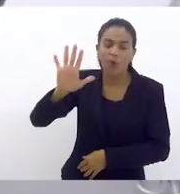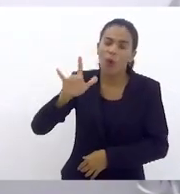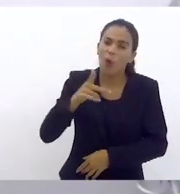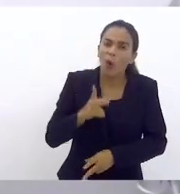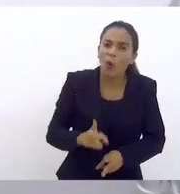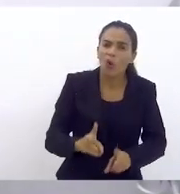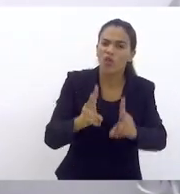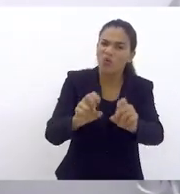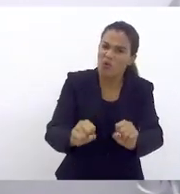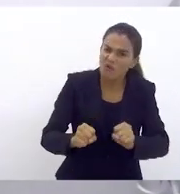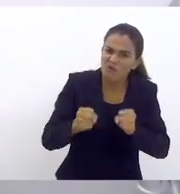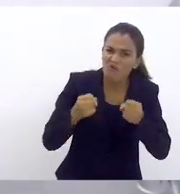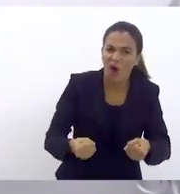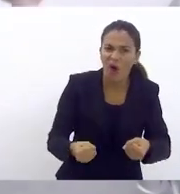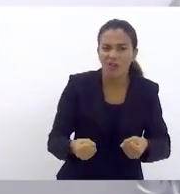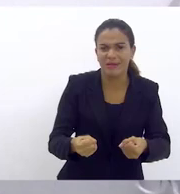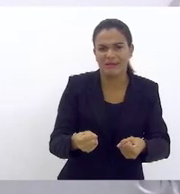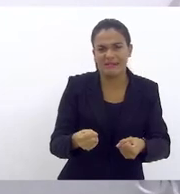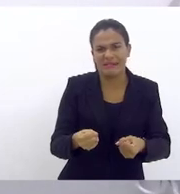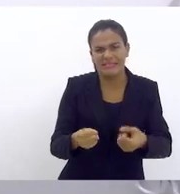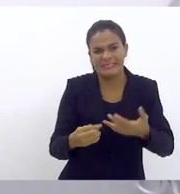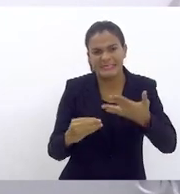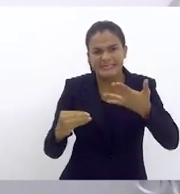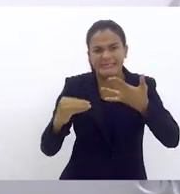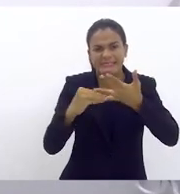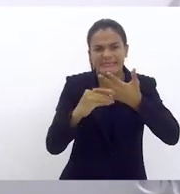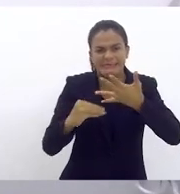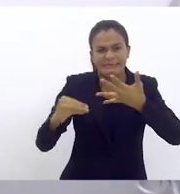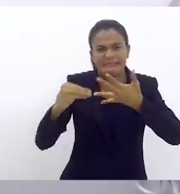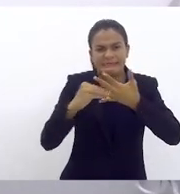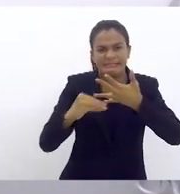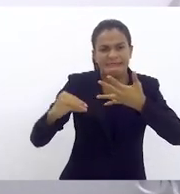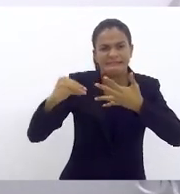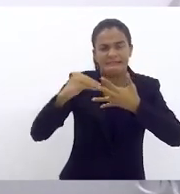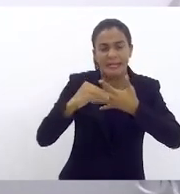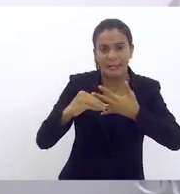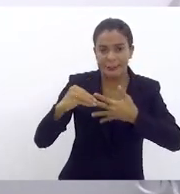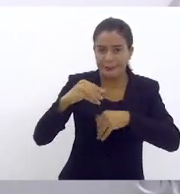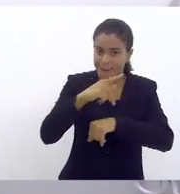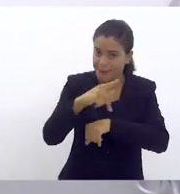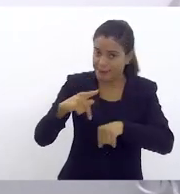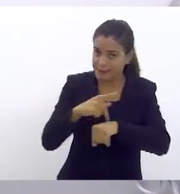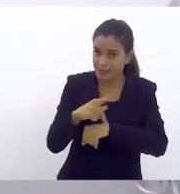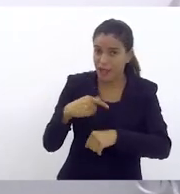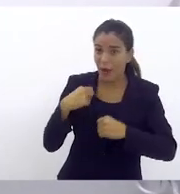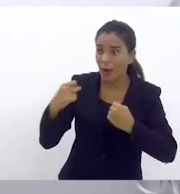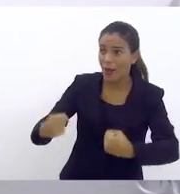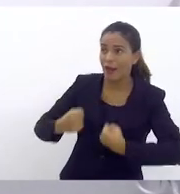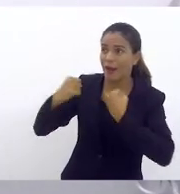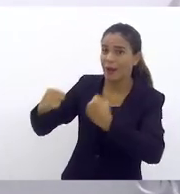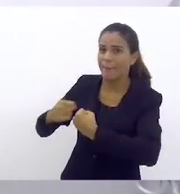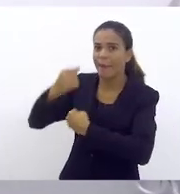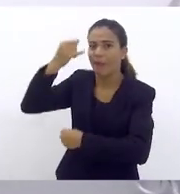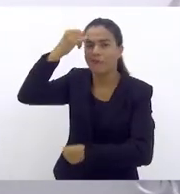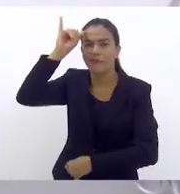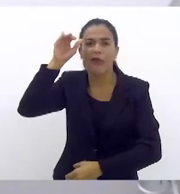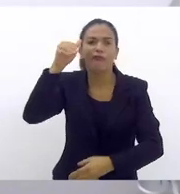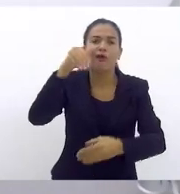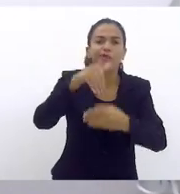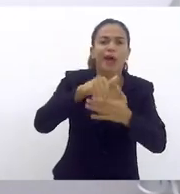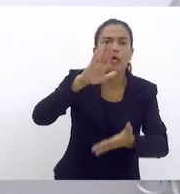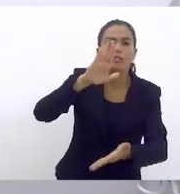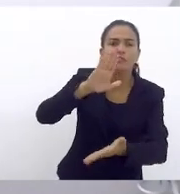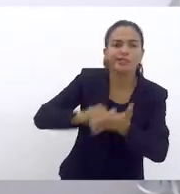forte nas diferentes entranhas do Poder do nosso país então vou ter que correr lá para não votarem um projeto de lei que trata